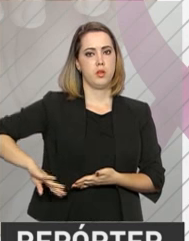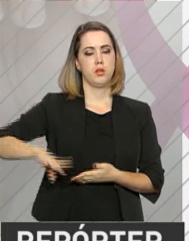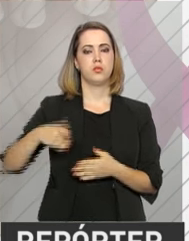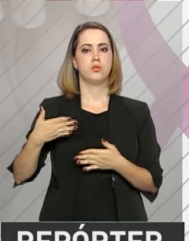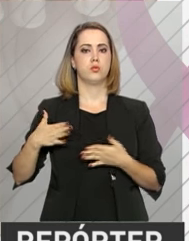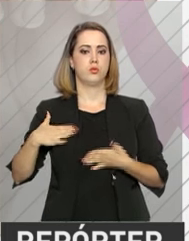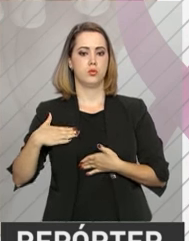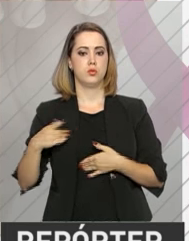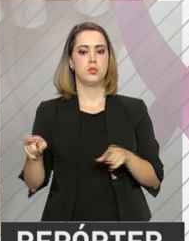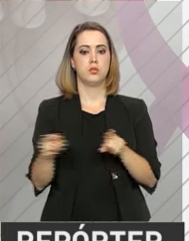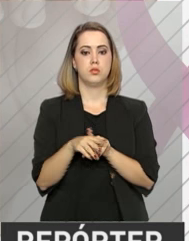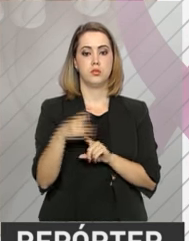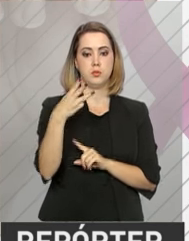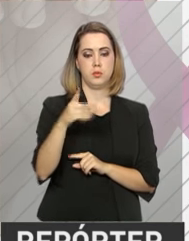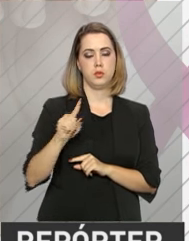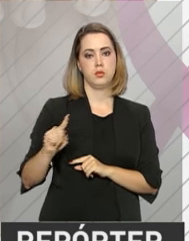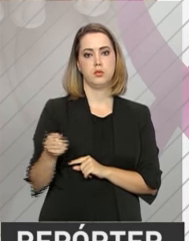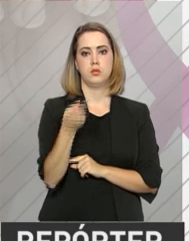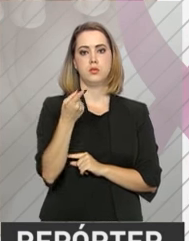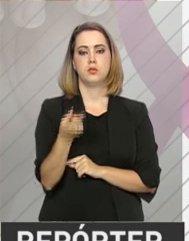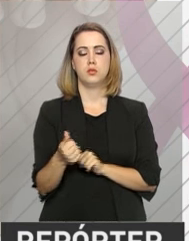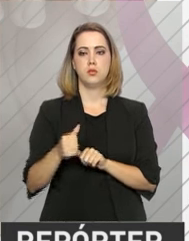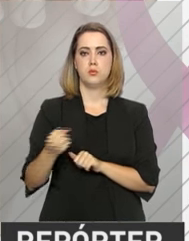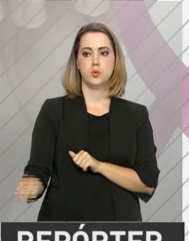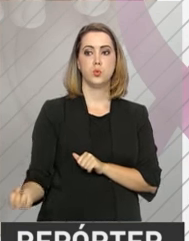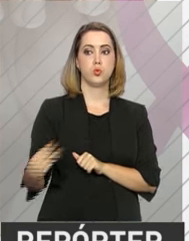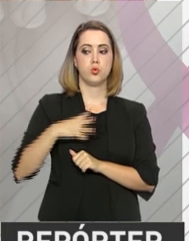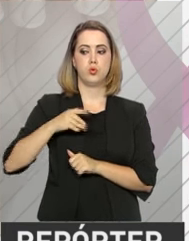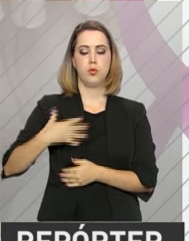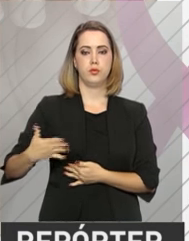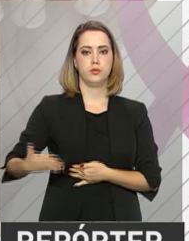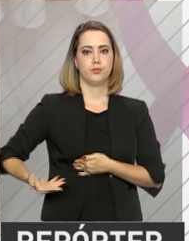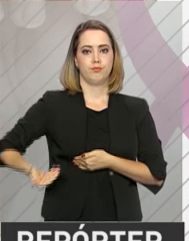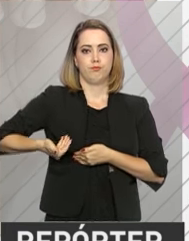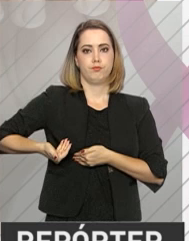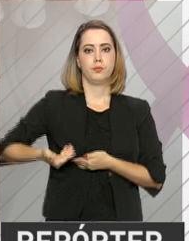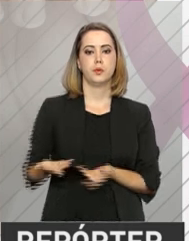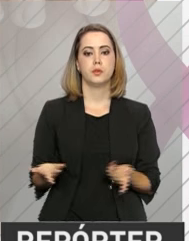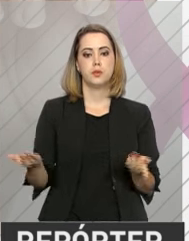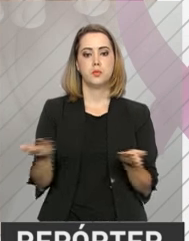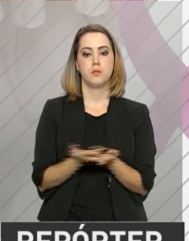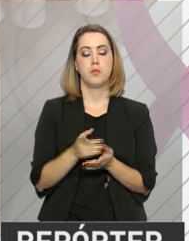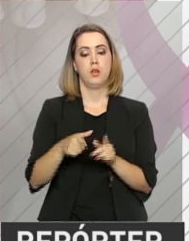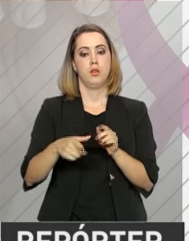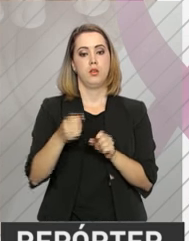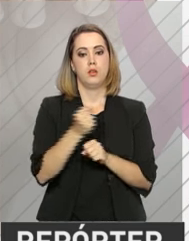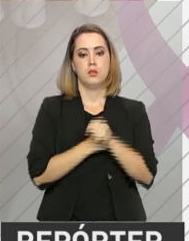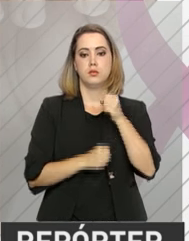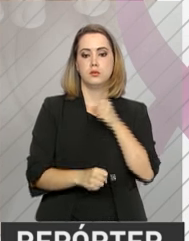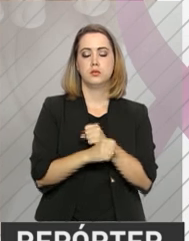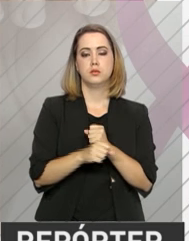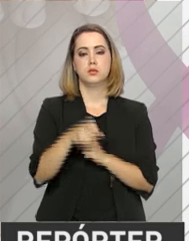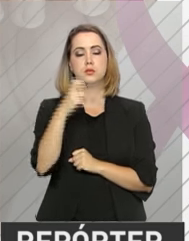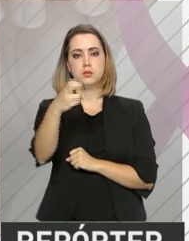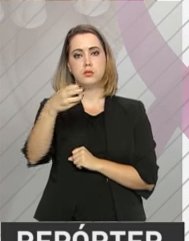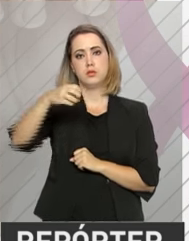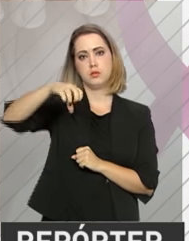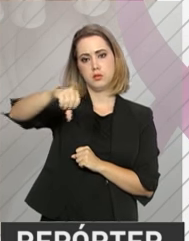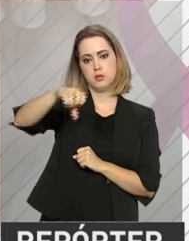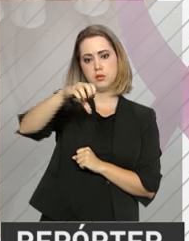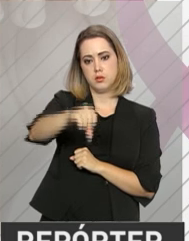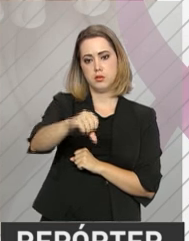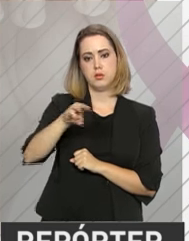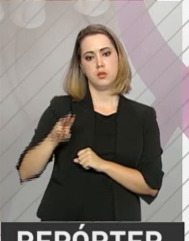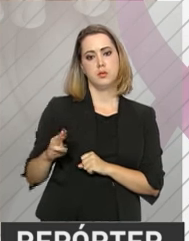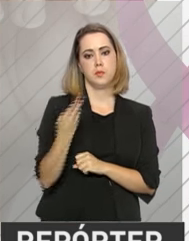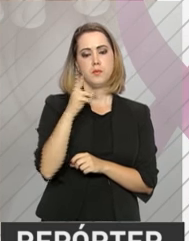cirurgias de reconstrução mamária em 2 2015 599 milhões de reais foram destinados à assistência ao